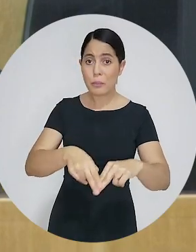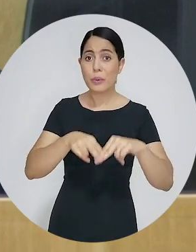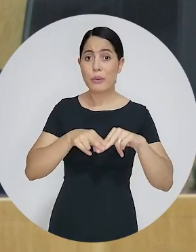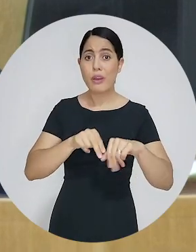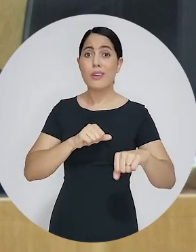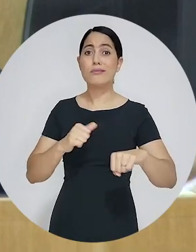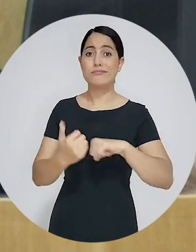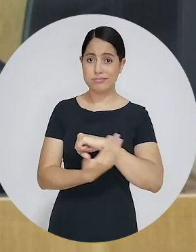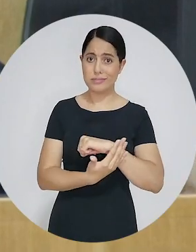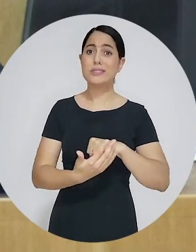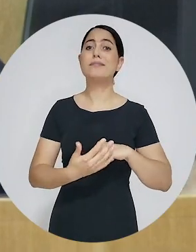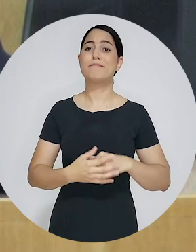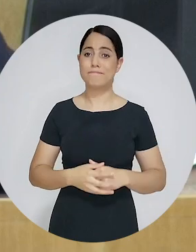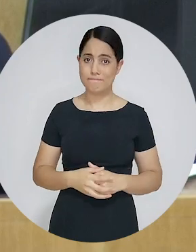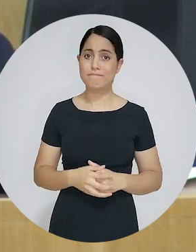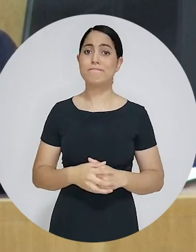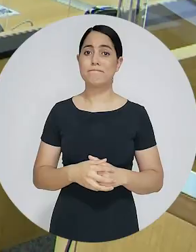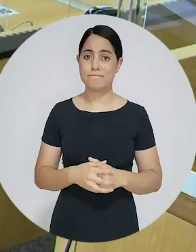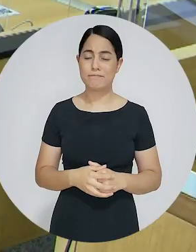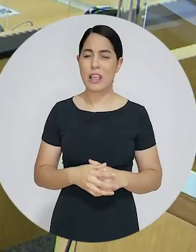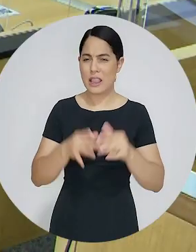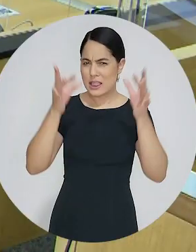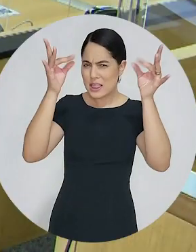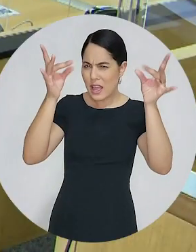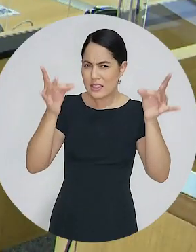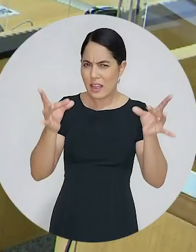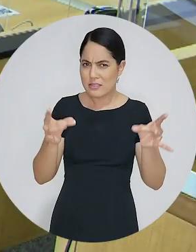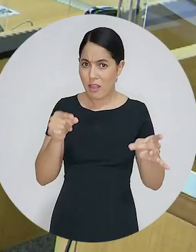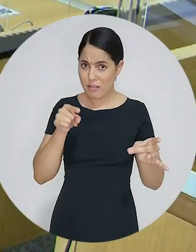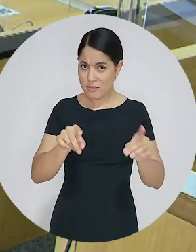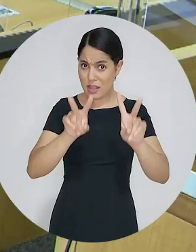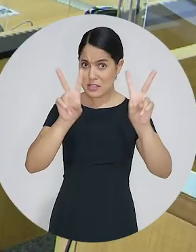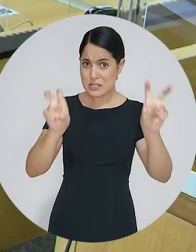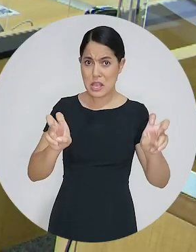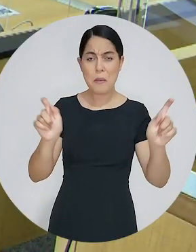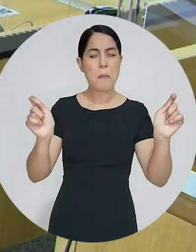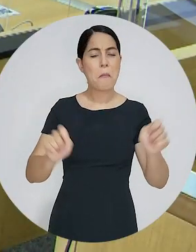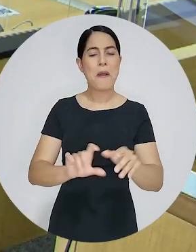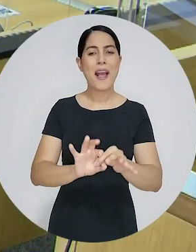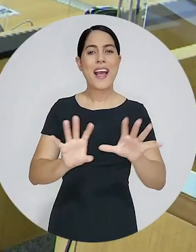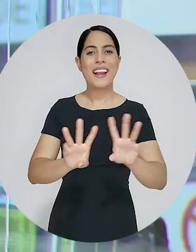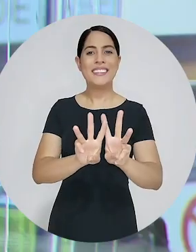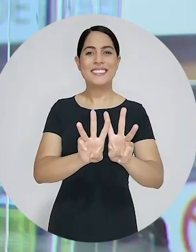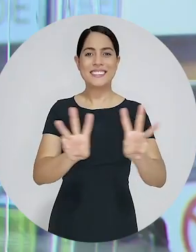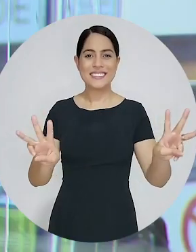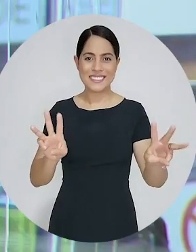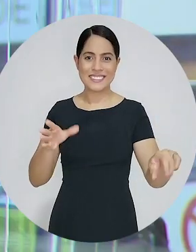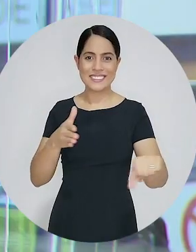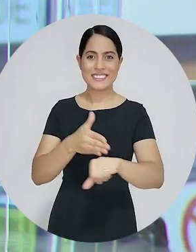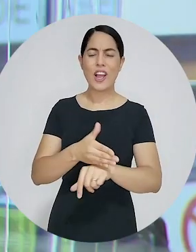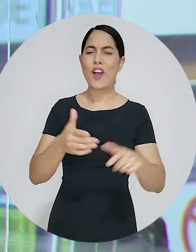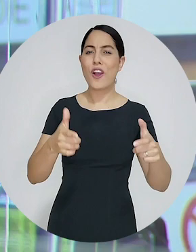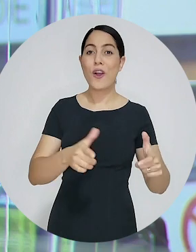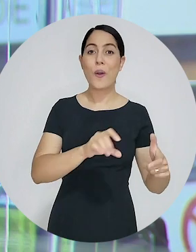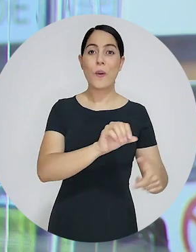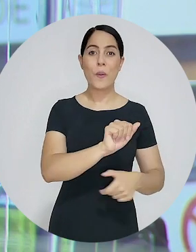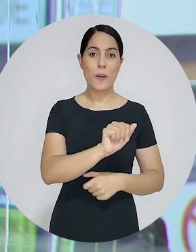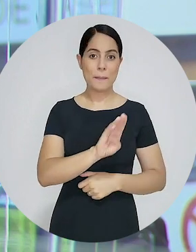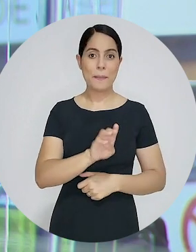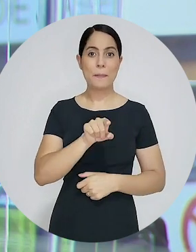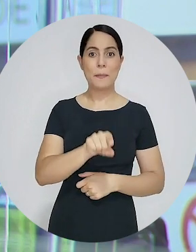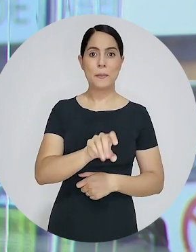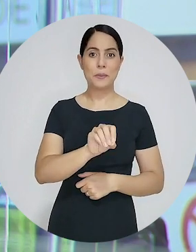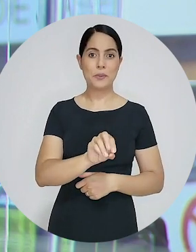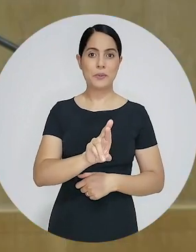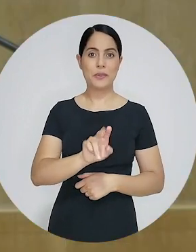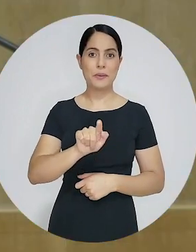pública ocasionada pela pandemia do coronavírus. Todos os detalhes sobre esse assunto você confere lá no nosso